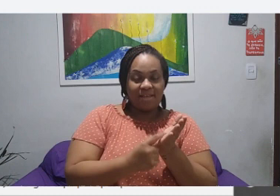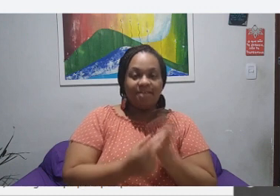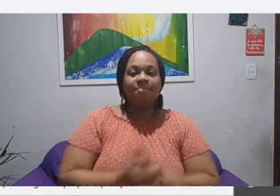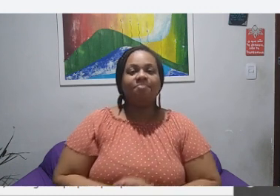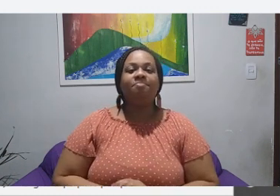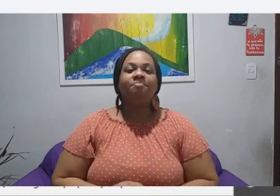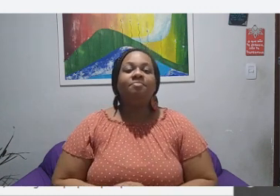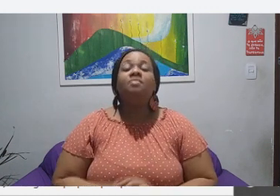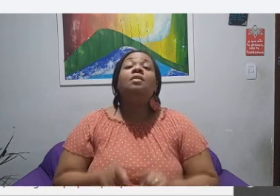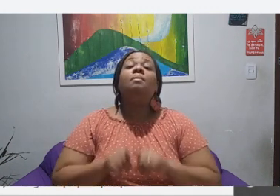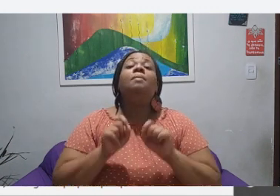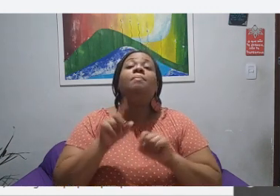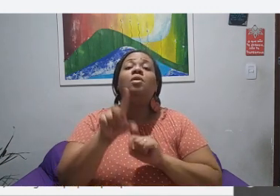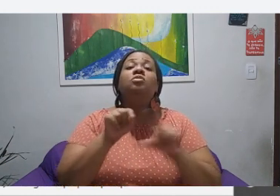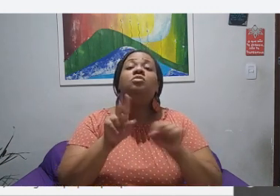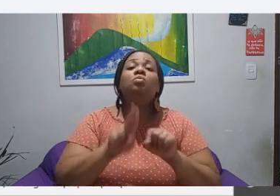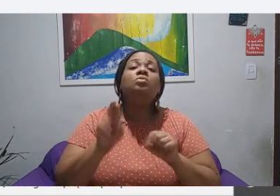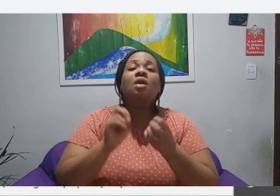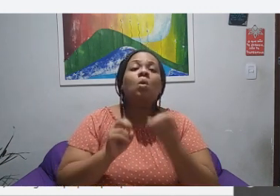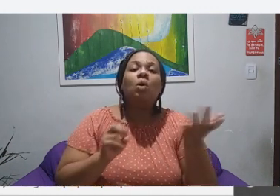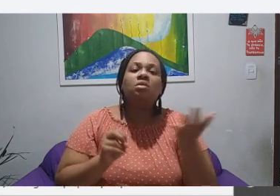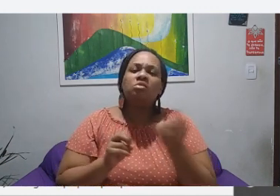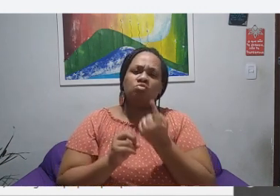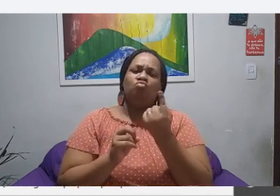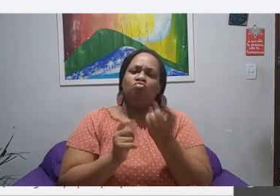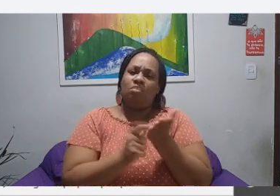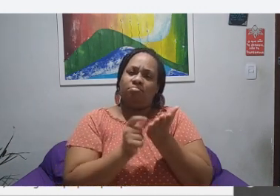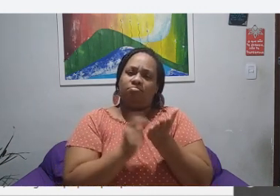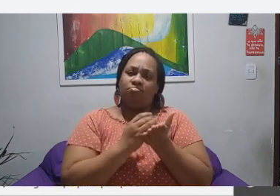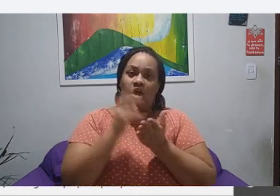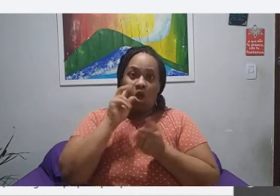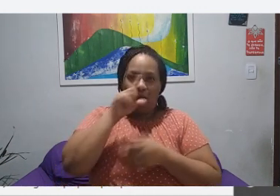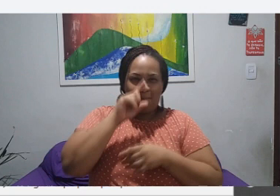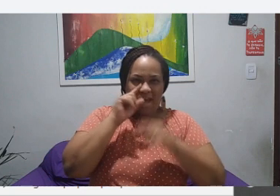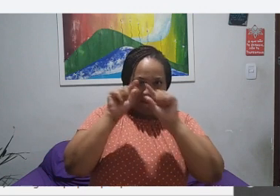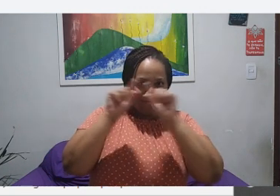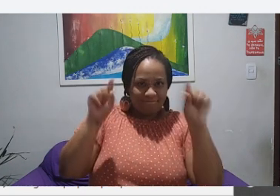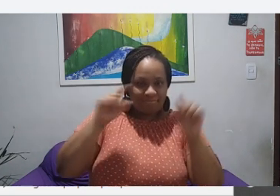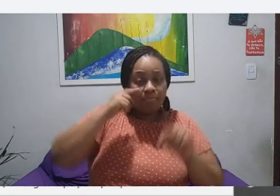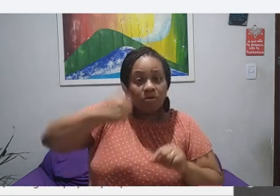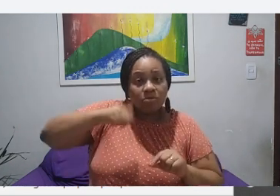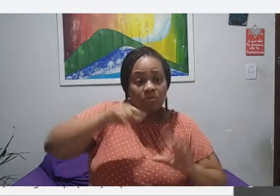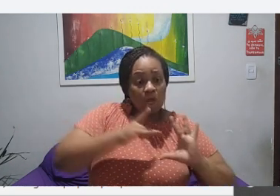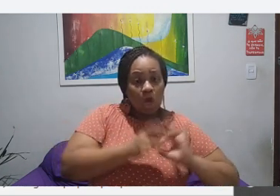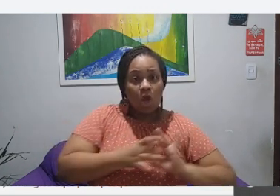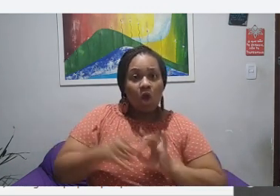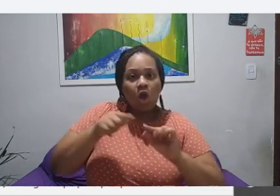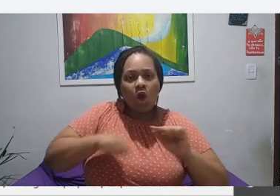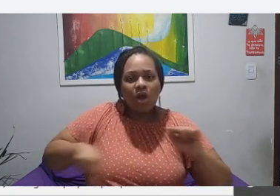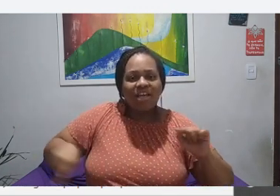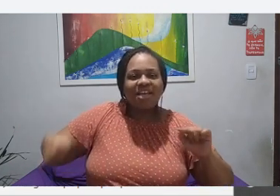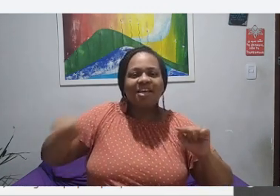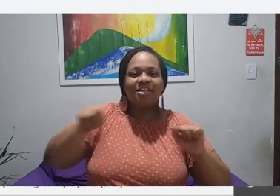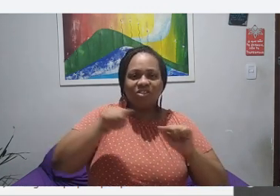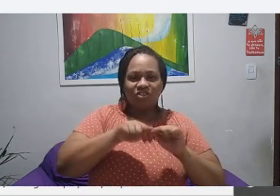a bateria. E quantas baterias também você quer. Então vamos começar com uma. Aqui no multímetro, você pode medir